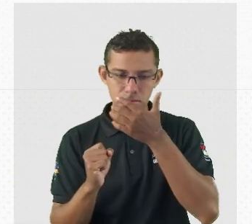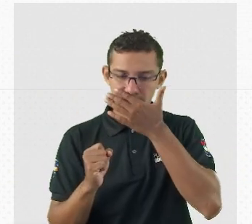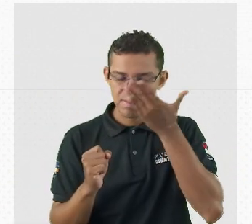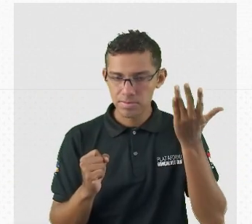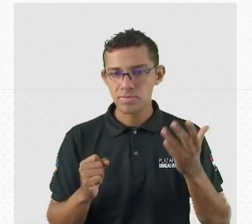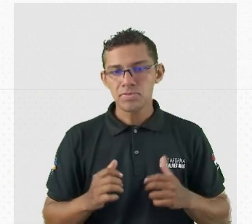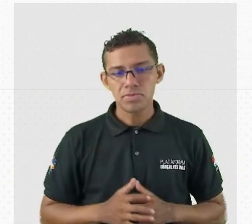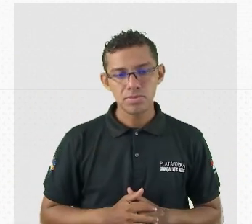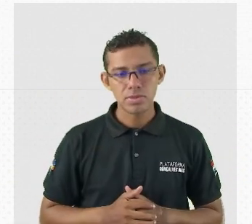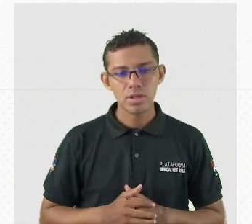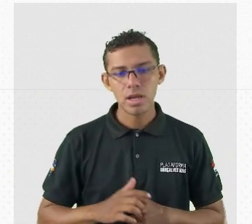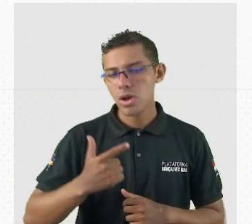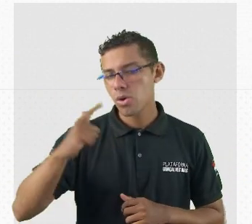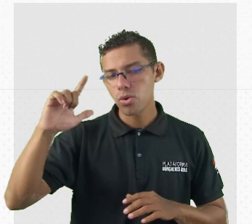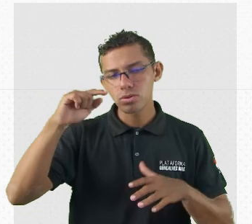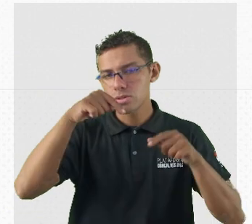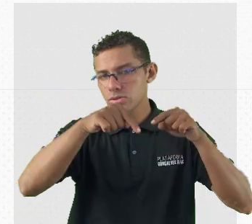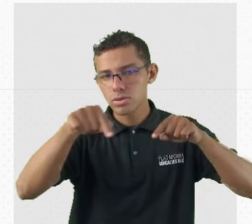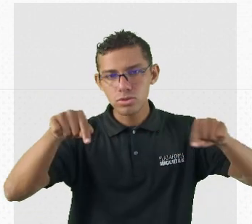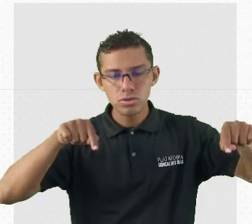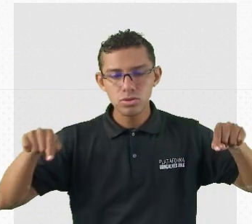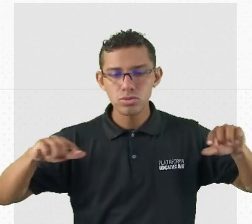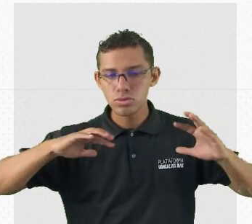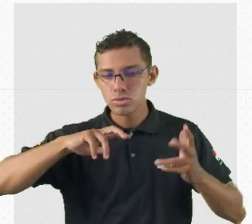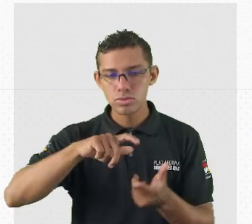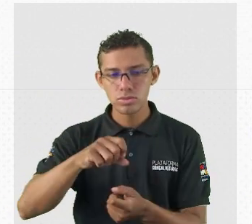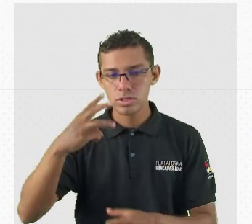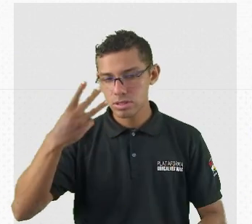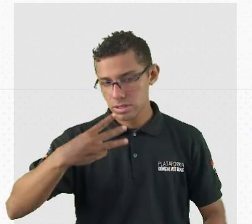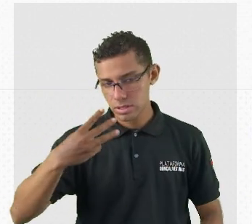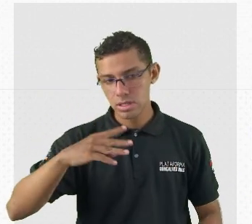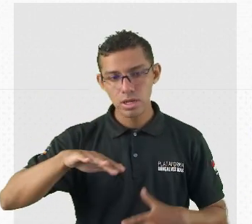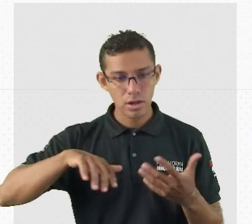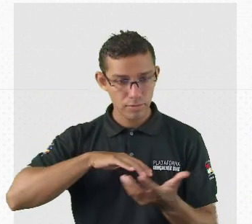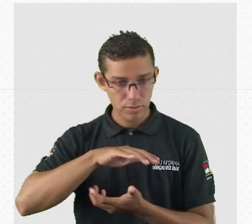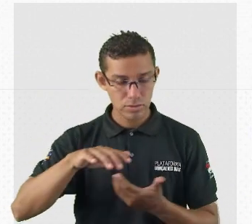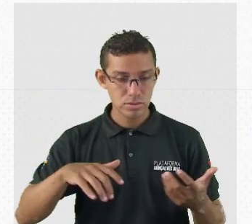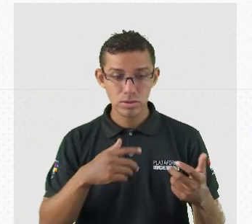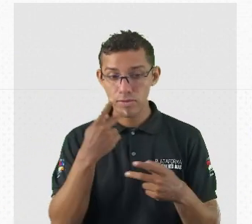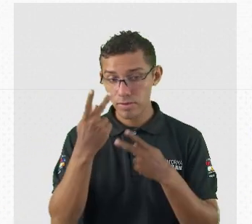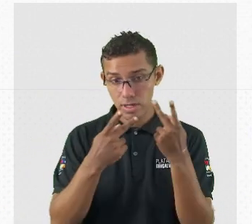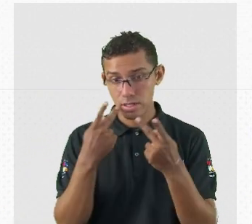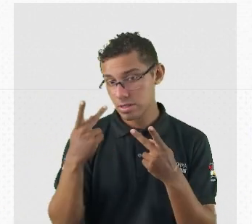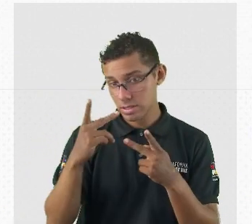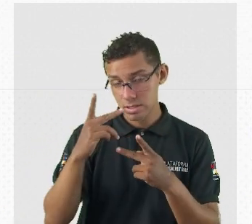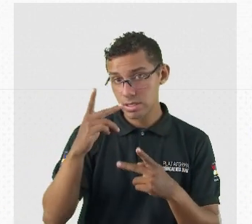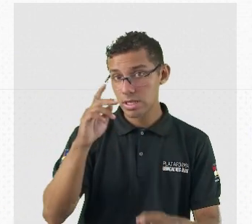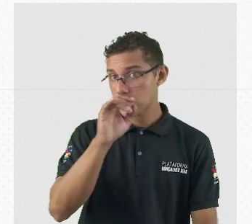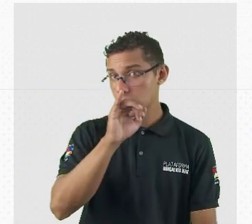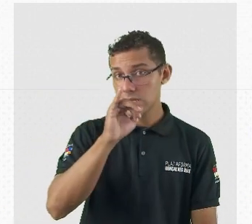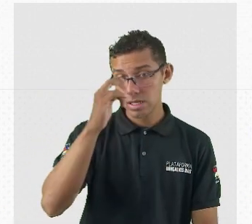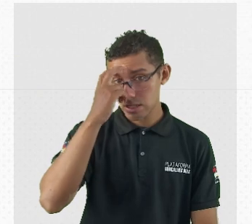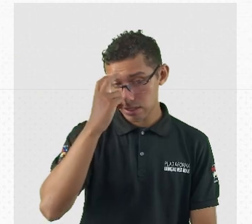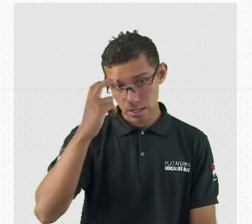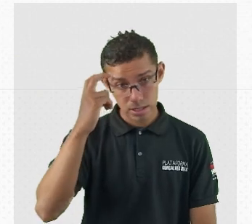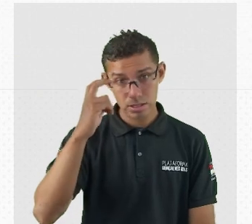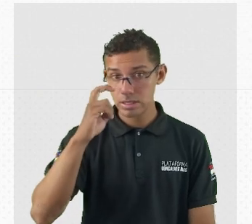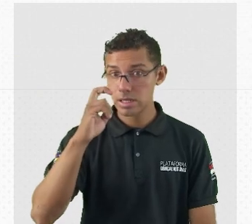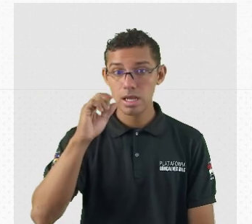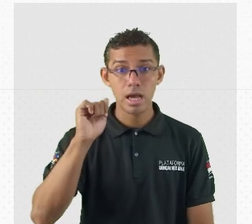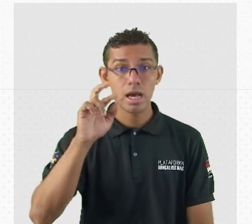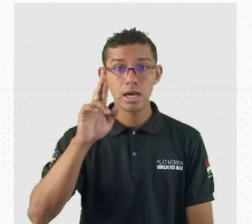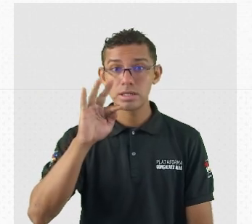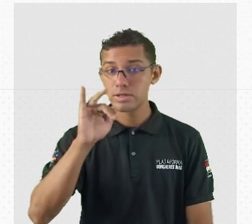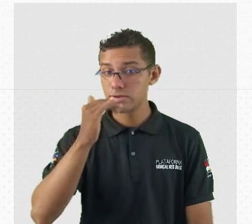tal. Outras localidades do mundo ainda estão na terceira revolução, ou seja, tu falar de inteligência artificial para determinados grupos sociais,